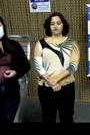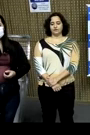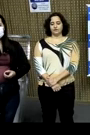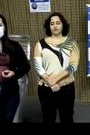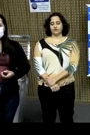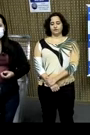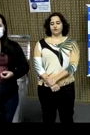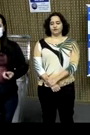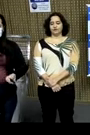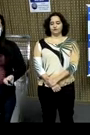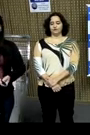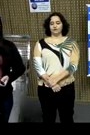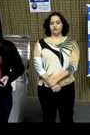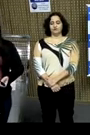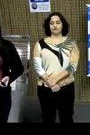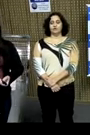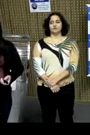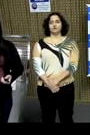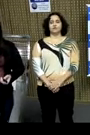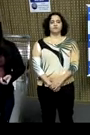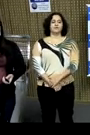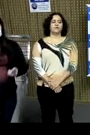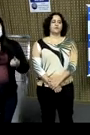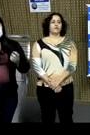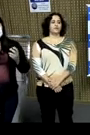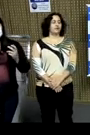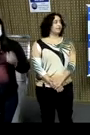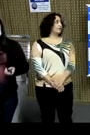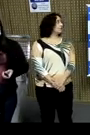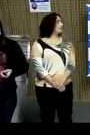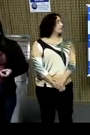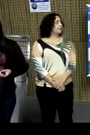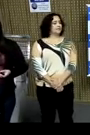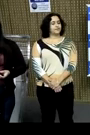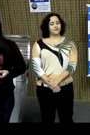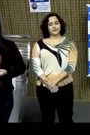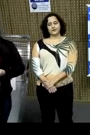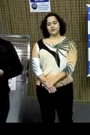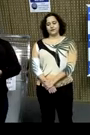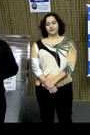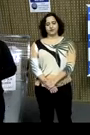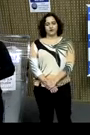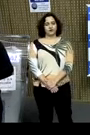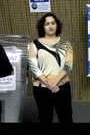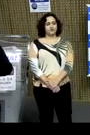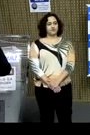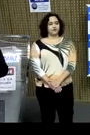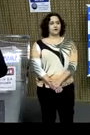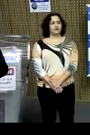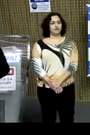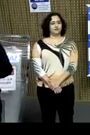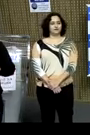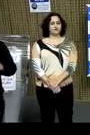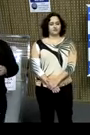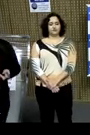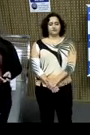Dentro dos indicadores de produção com relação à saúde da criança, a consulta de enfermagem, a puericultura às crianças menores de